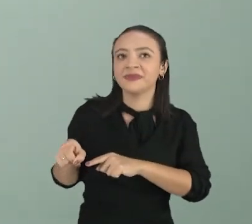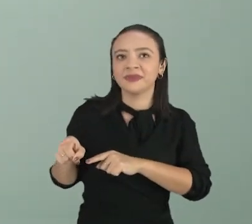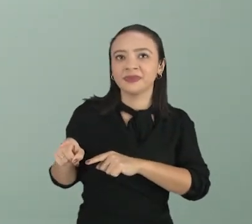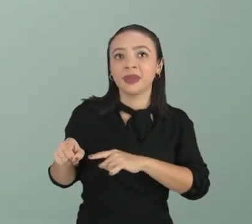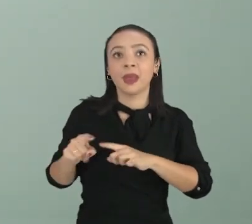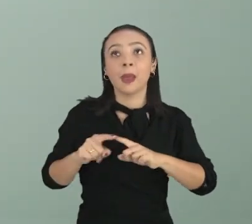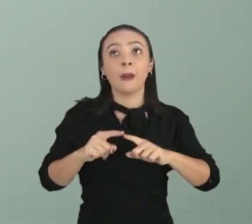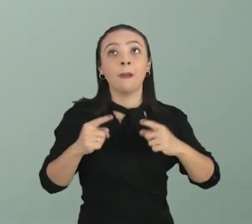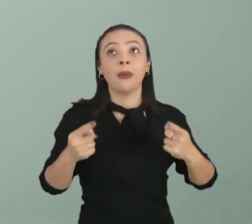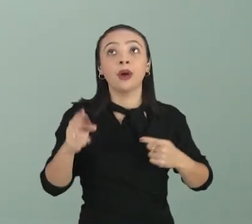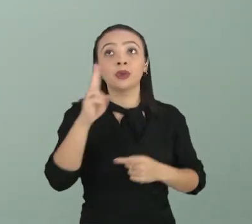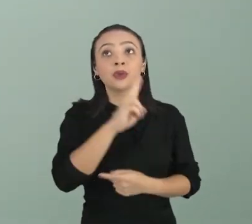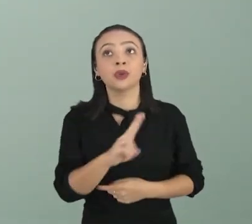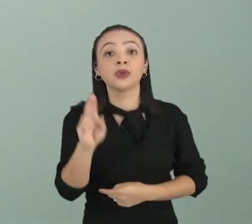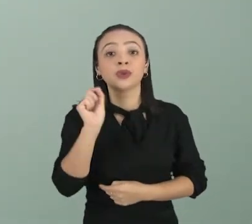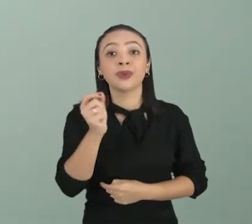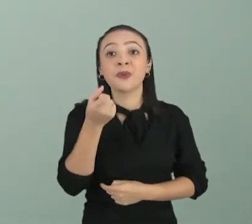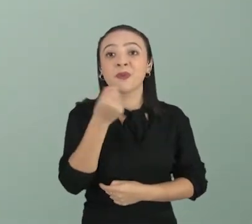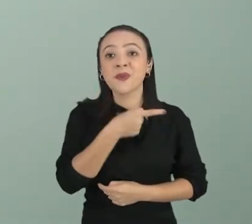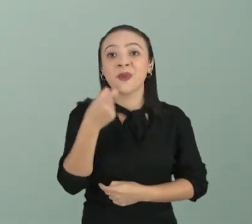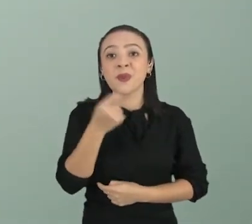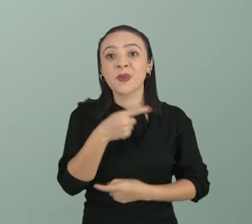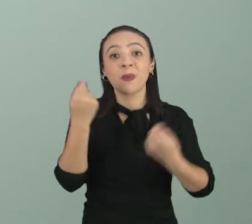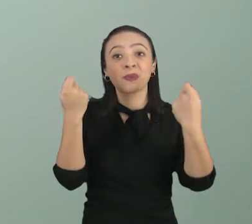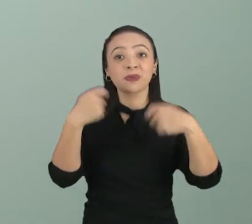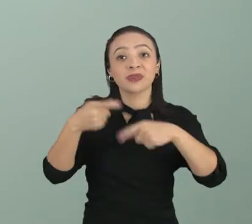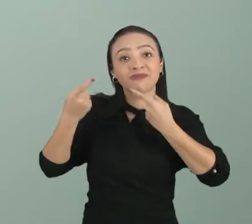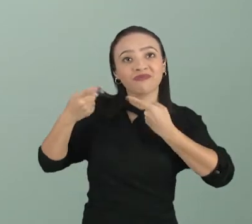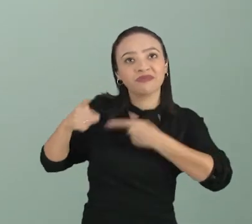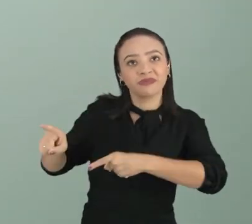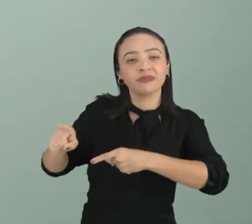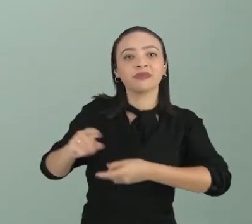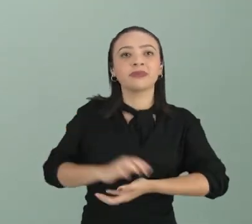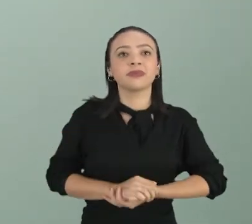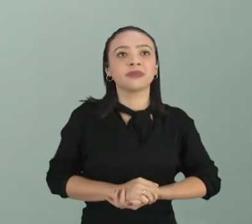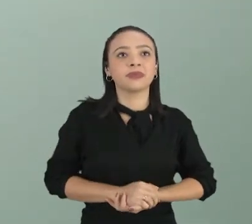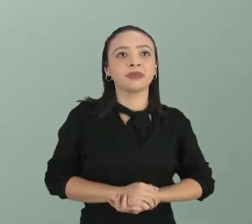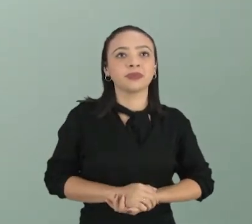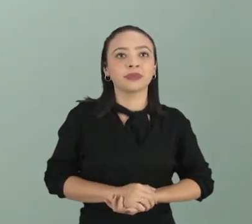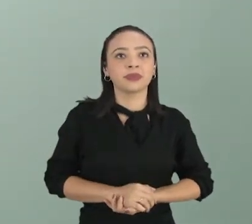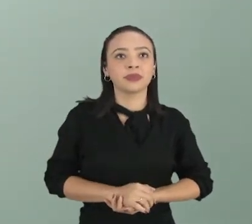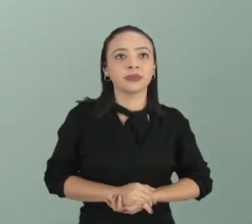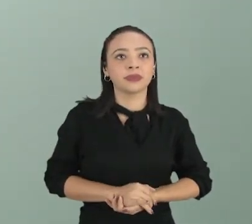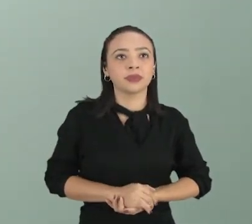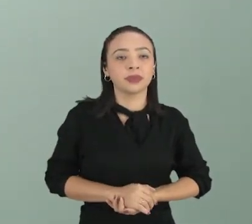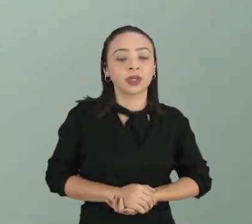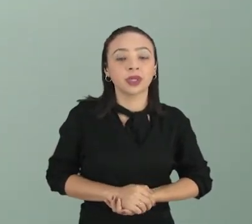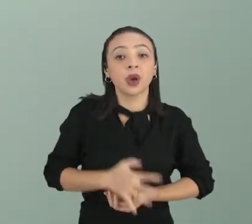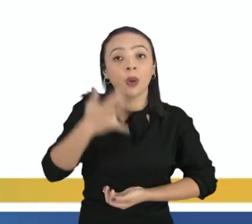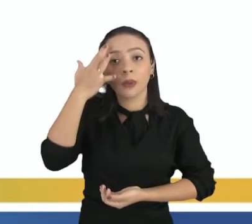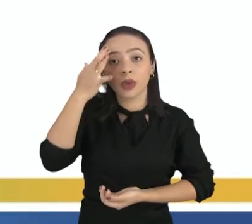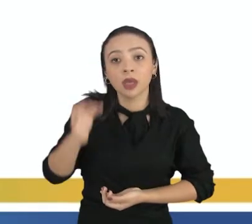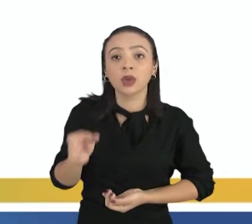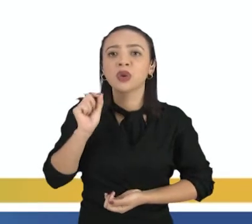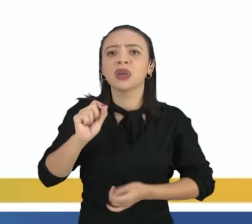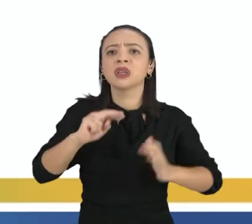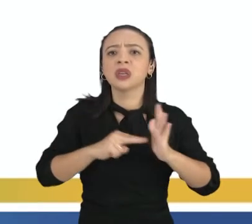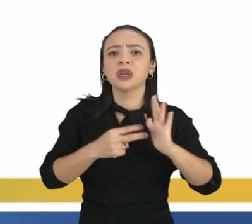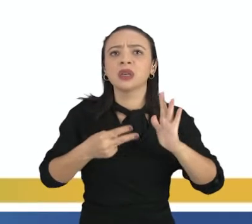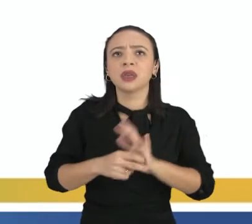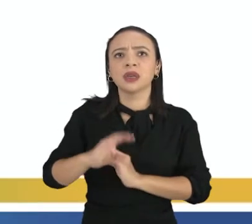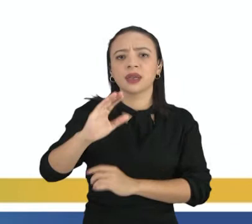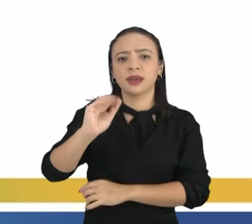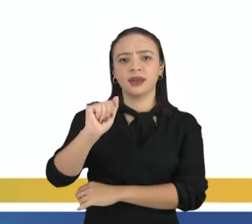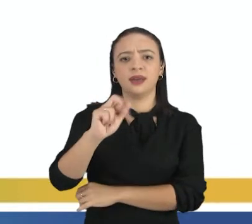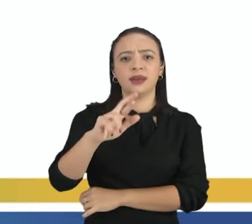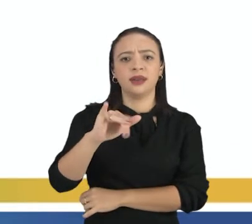só que utilizando o humor para fazer essa crítica. Vamos lá, entendam o que é caricatura que vai aparecer